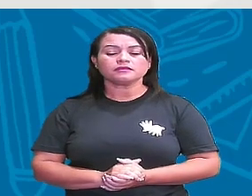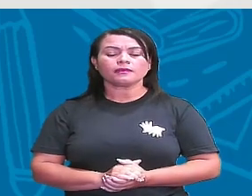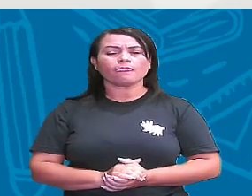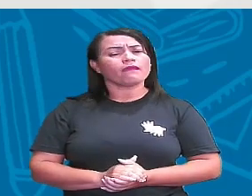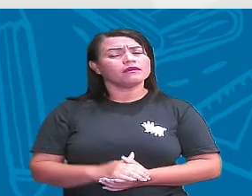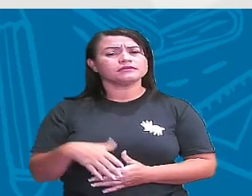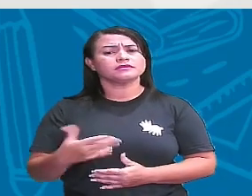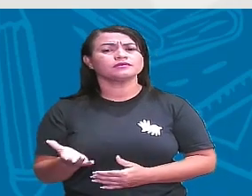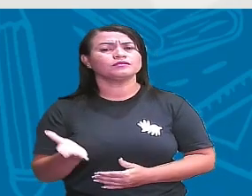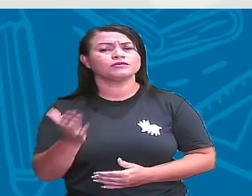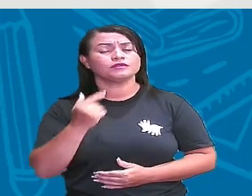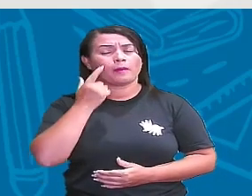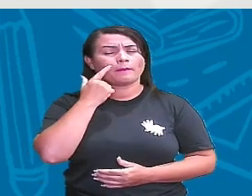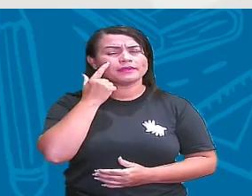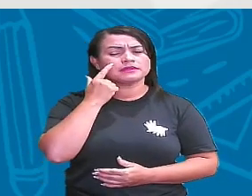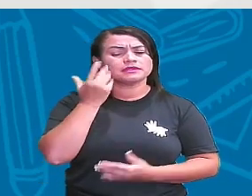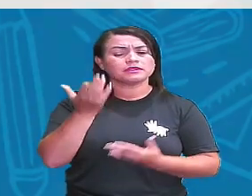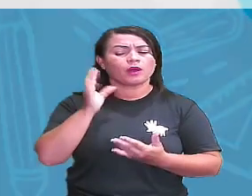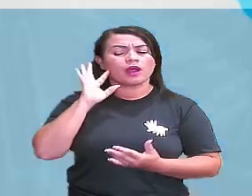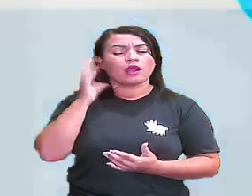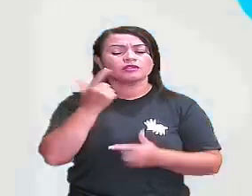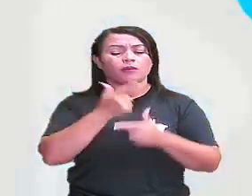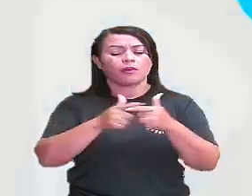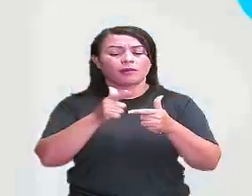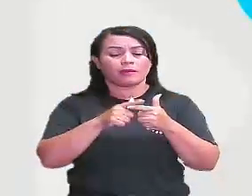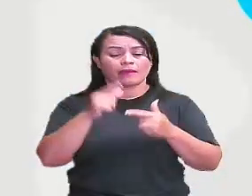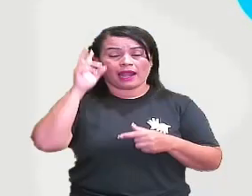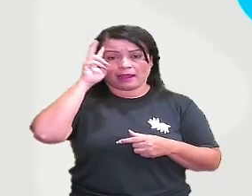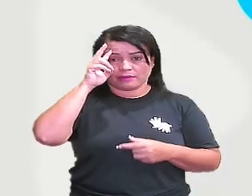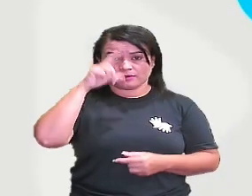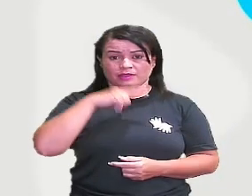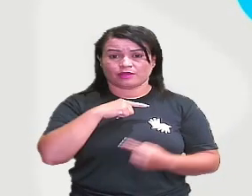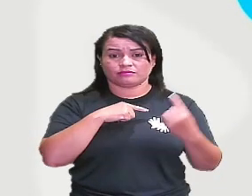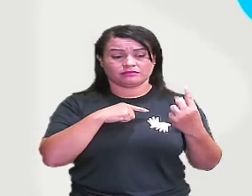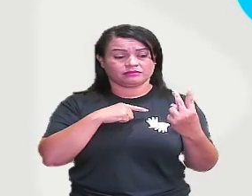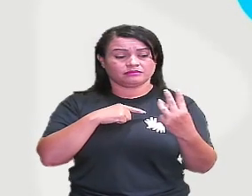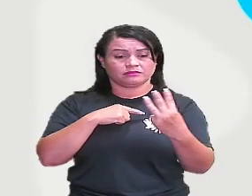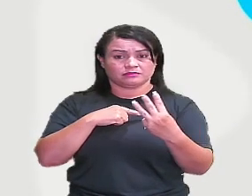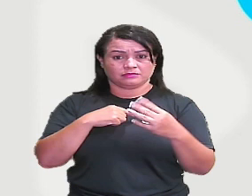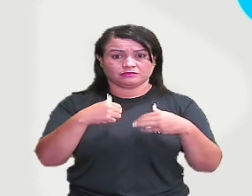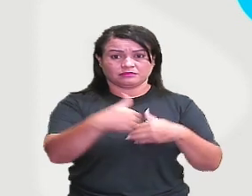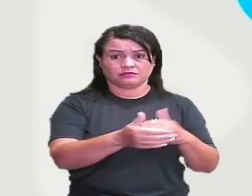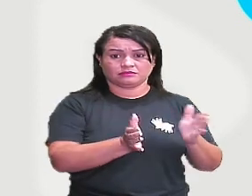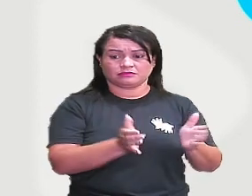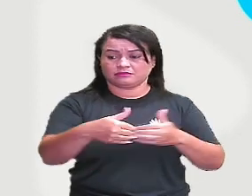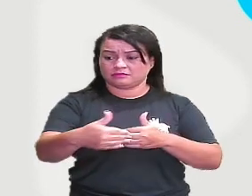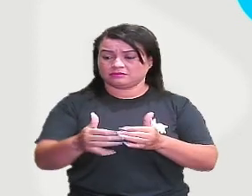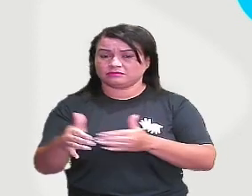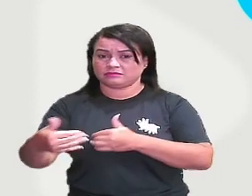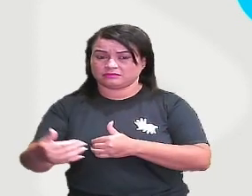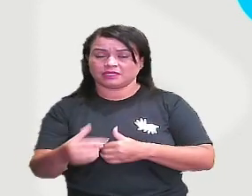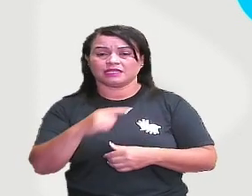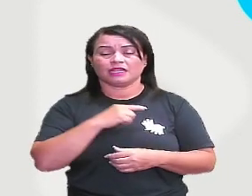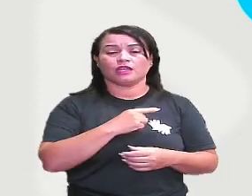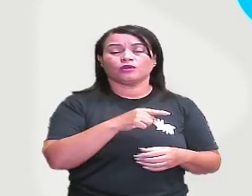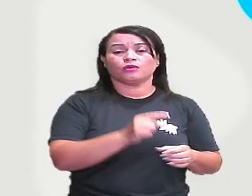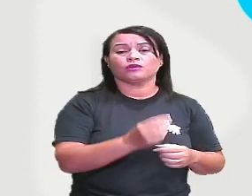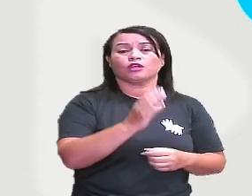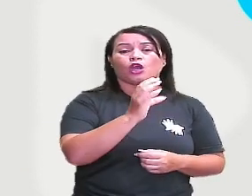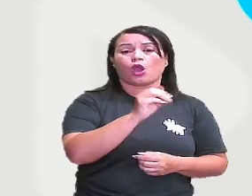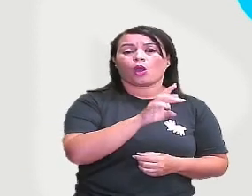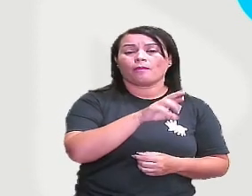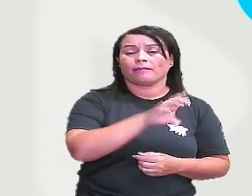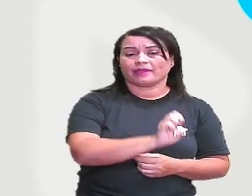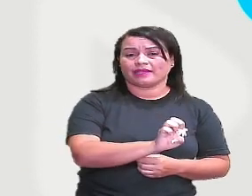Vamos solucionar o nosso problema? Lembra que eu tenho 3 cubos, um de cobre com aresta de 3 centímetros, um